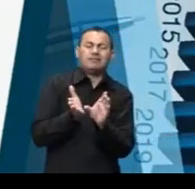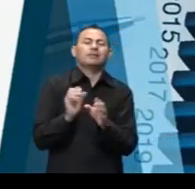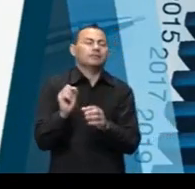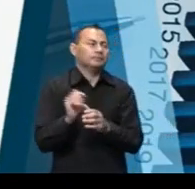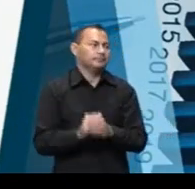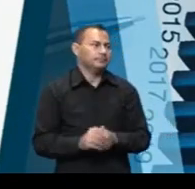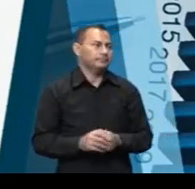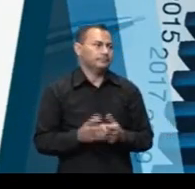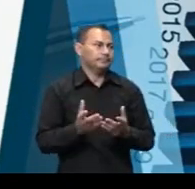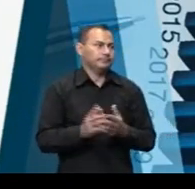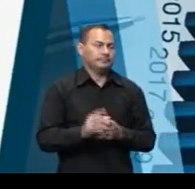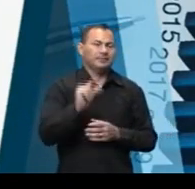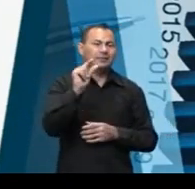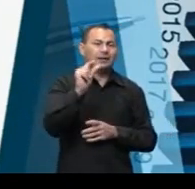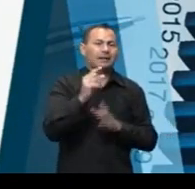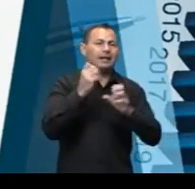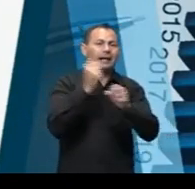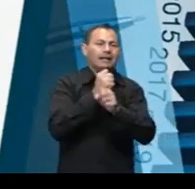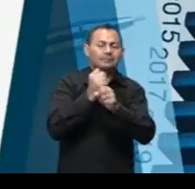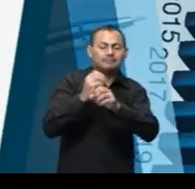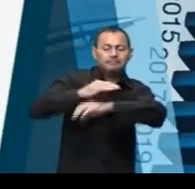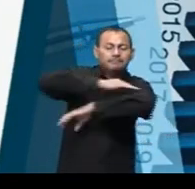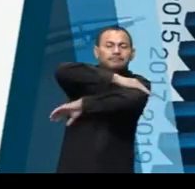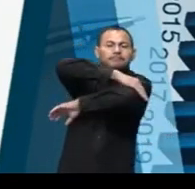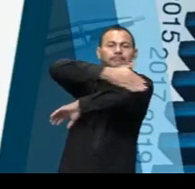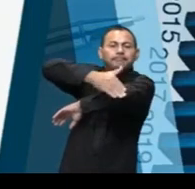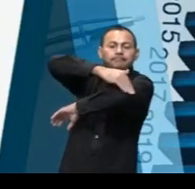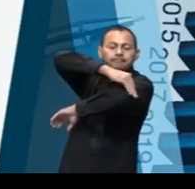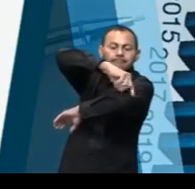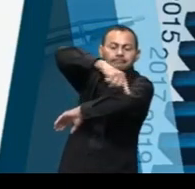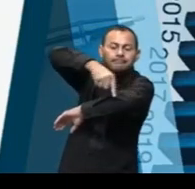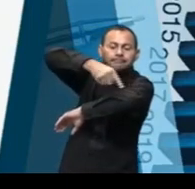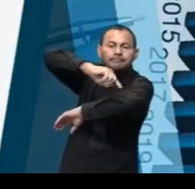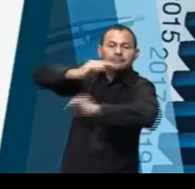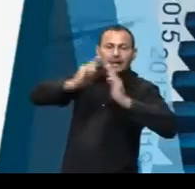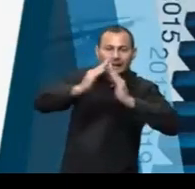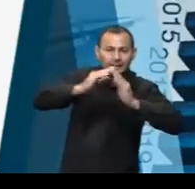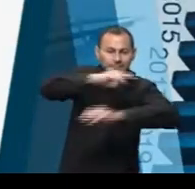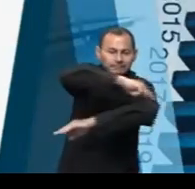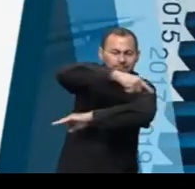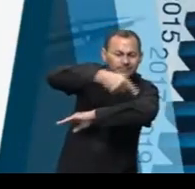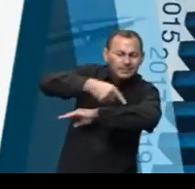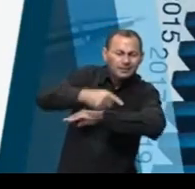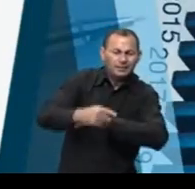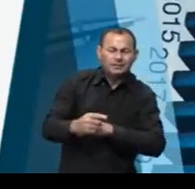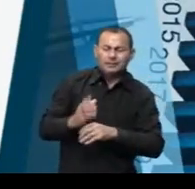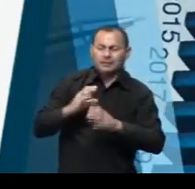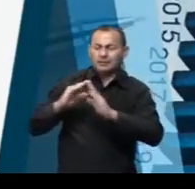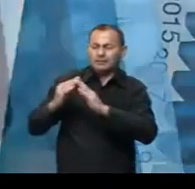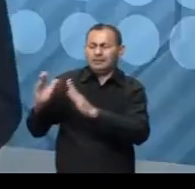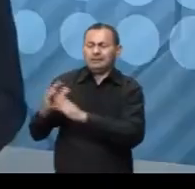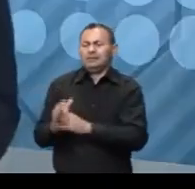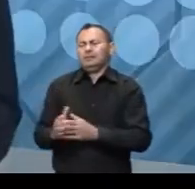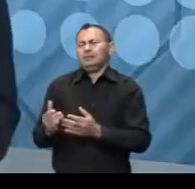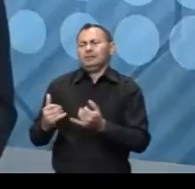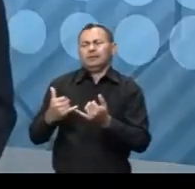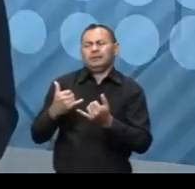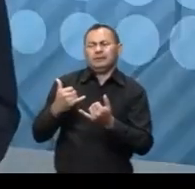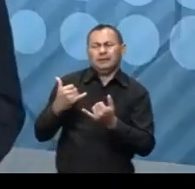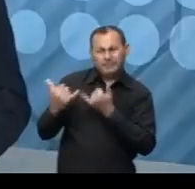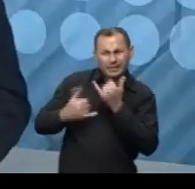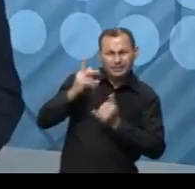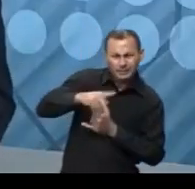quê? Um canto da casa no terreno do vizinho. Ah, professor, você está de brincadeira, não tem gente que faz isso?